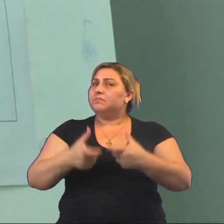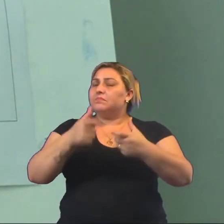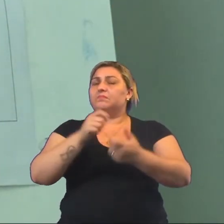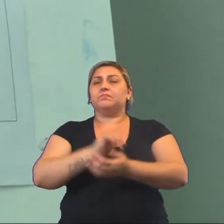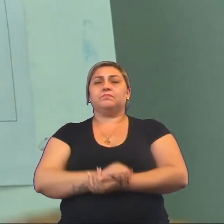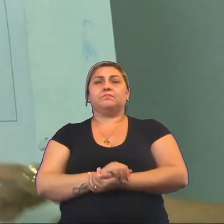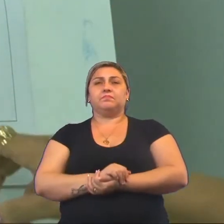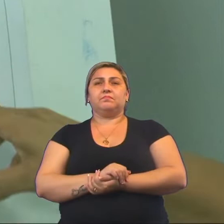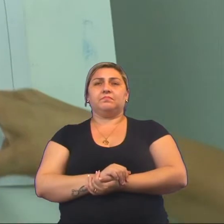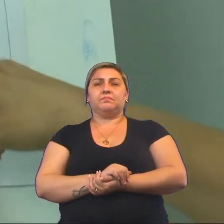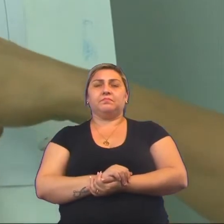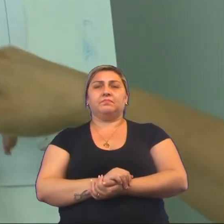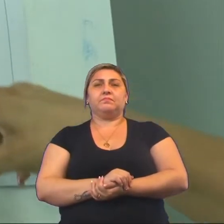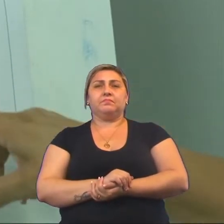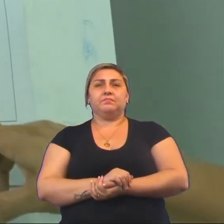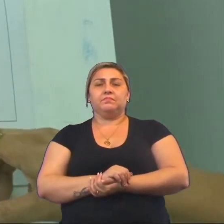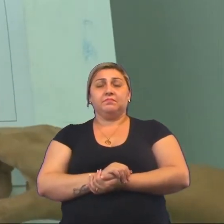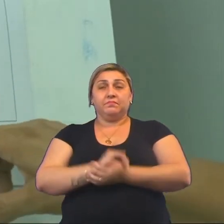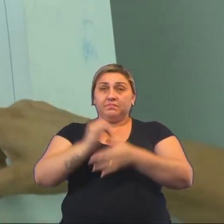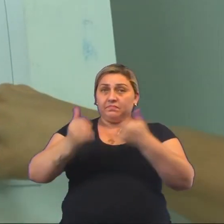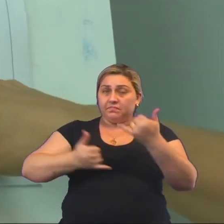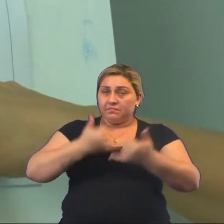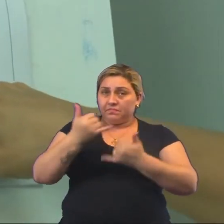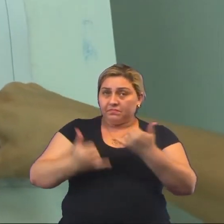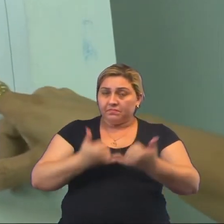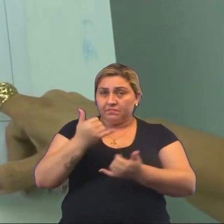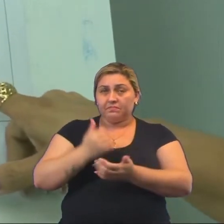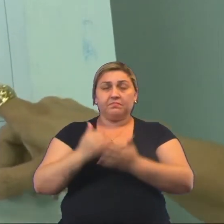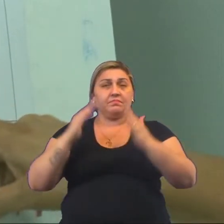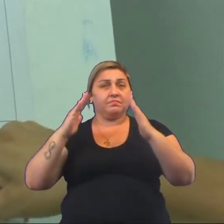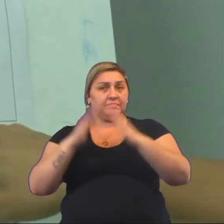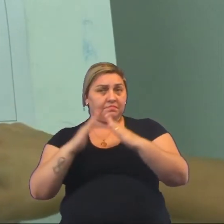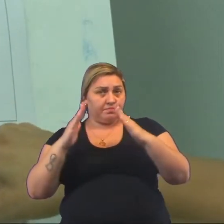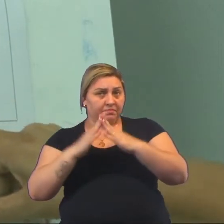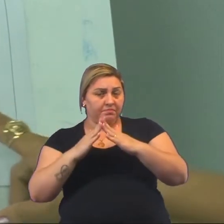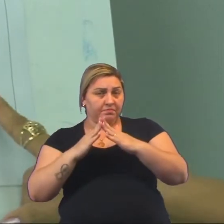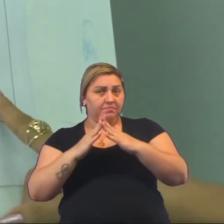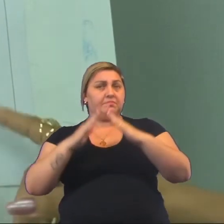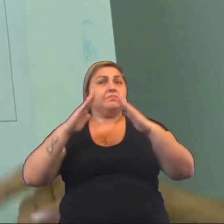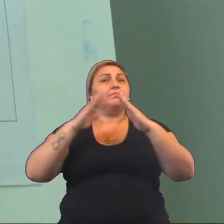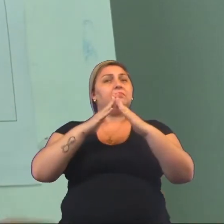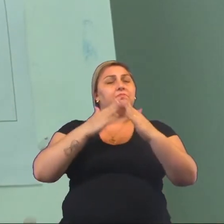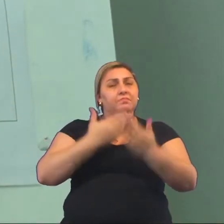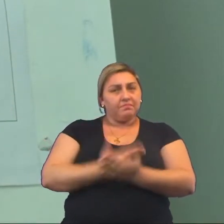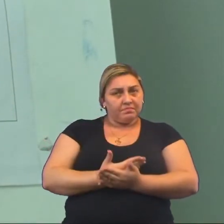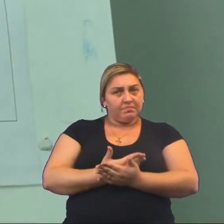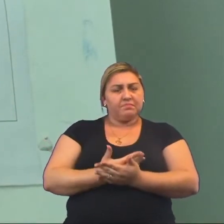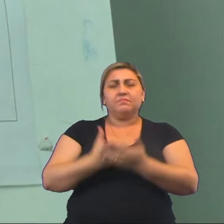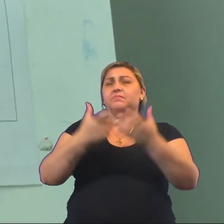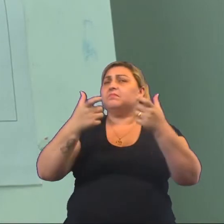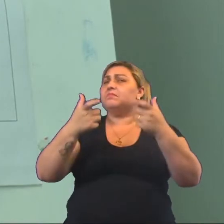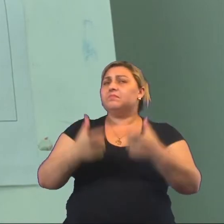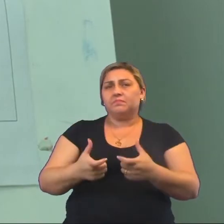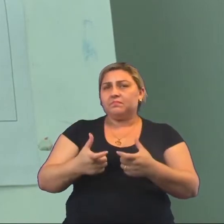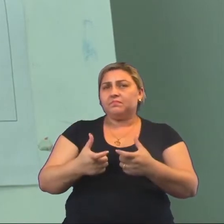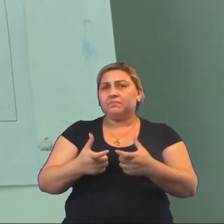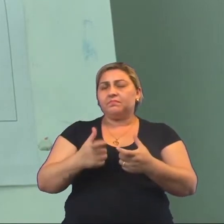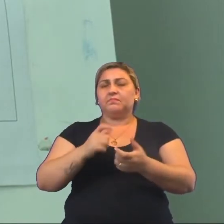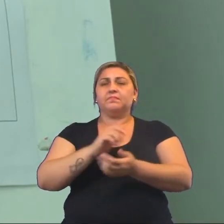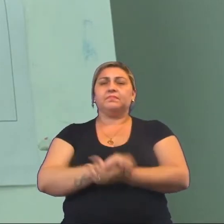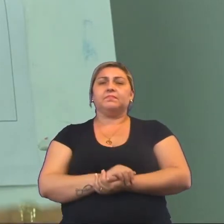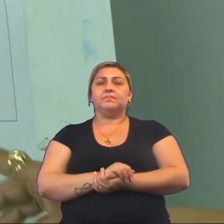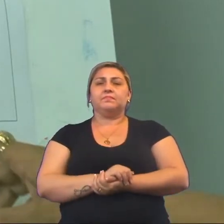elas estão? Será que elas estão brincando? Em casa, na escola? Onde será que elas